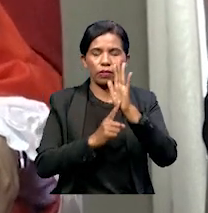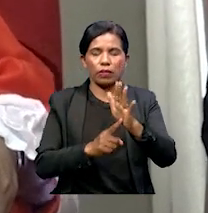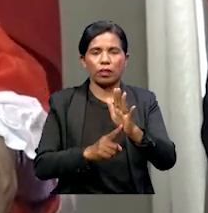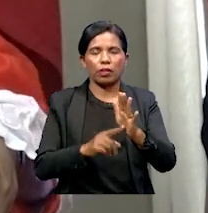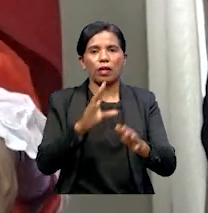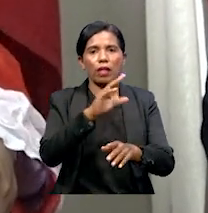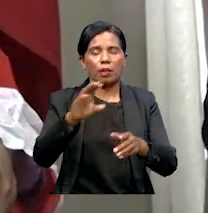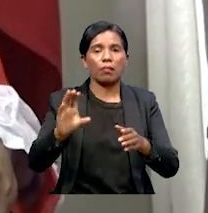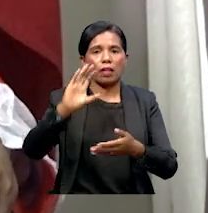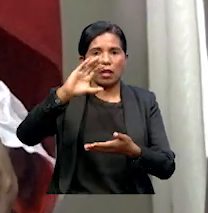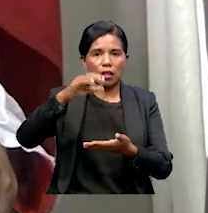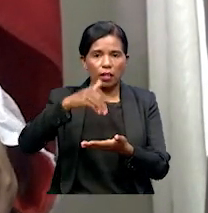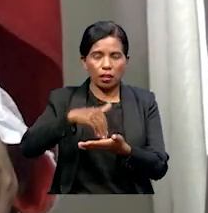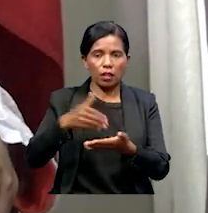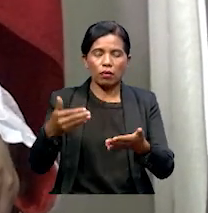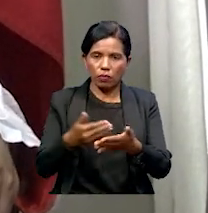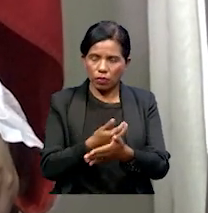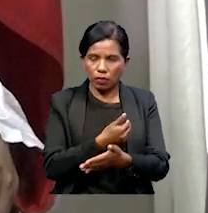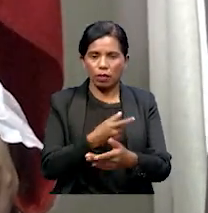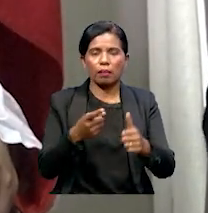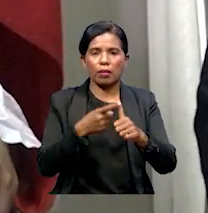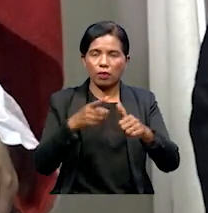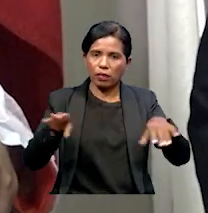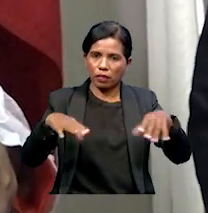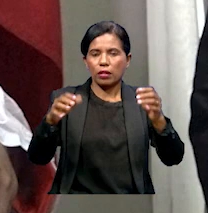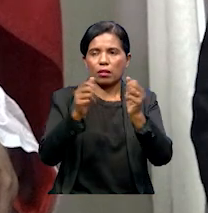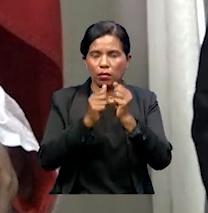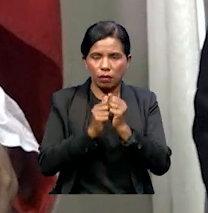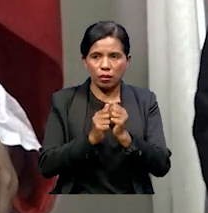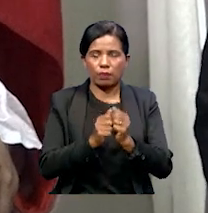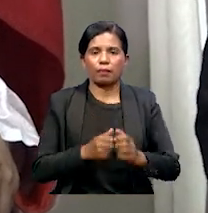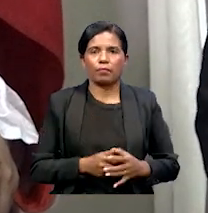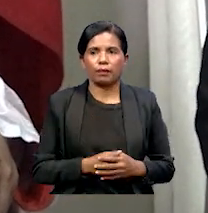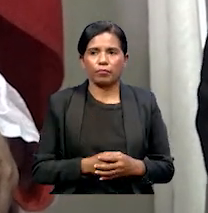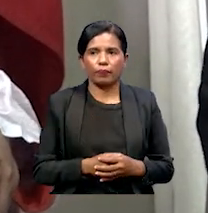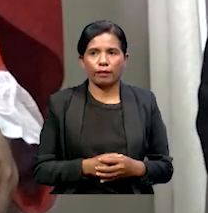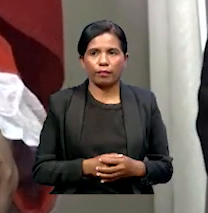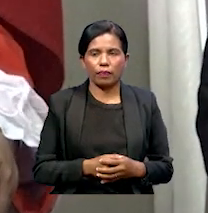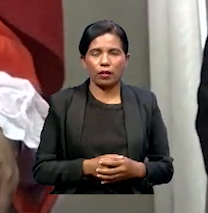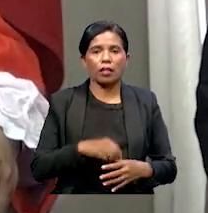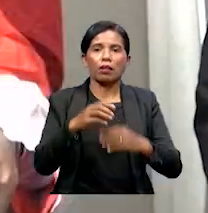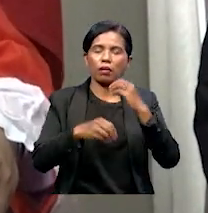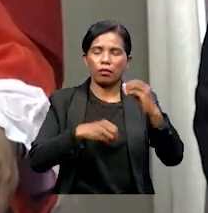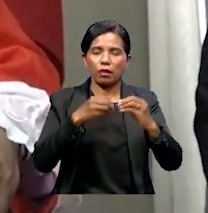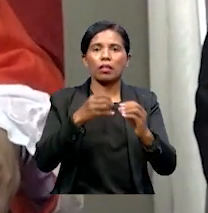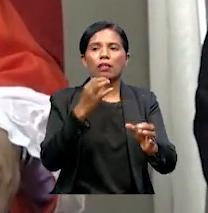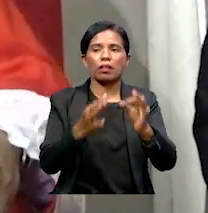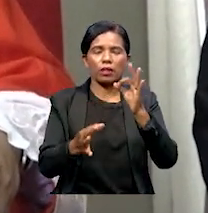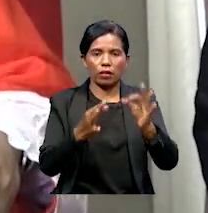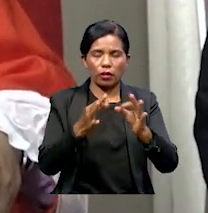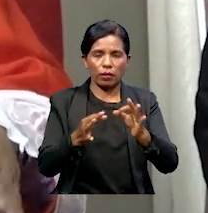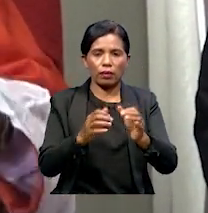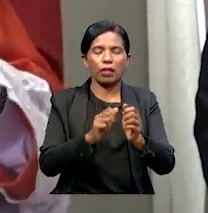e Arnete Angueras e Catares, primeiro colaboradores a Papa. Cata, mais que relador que